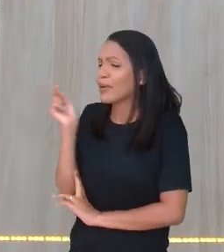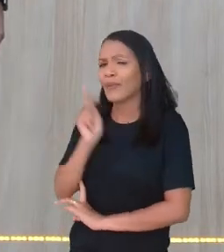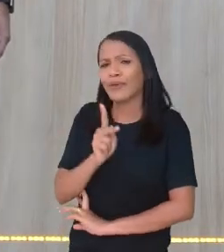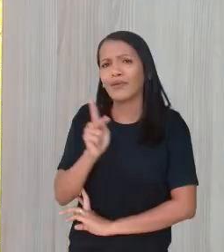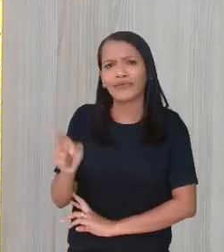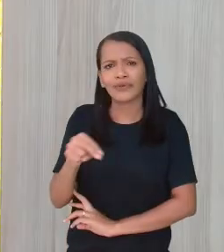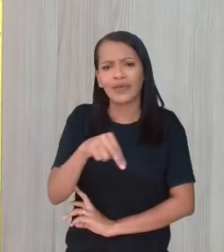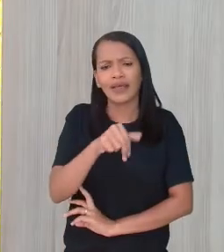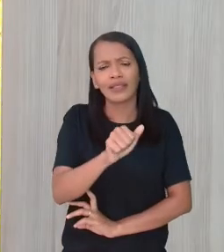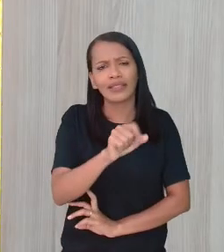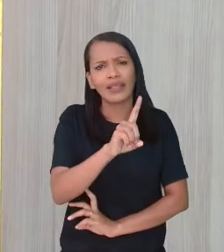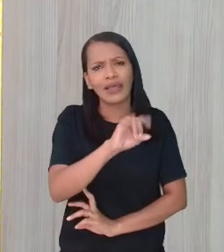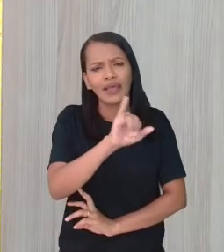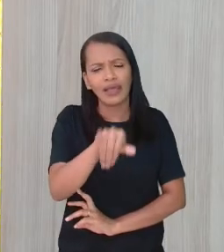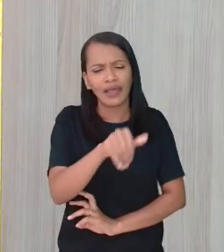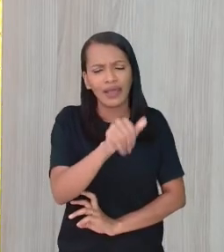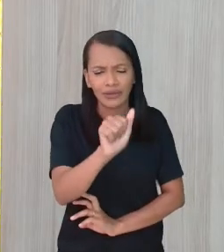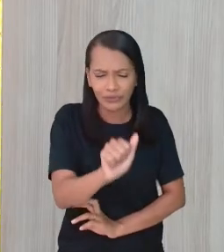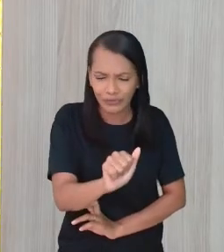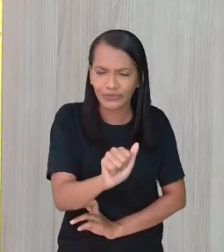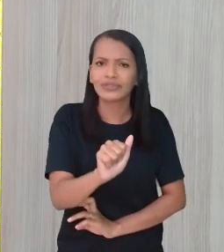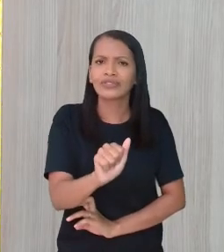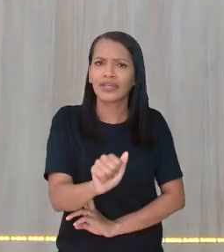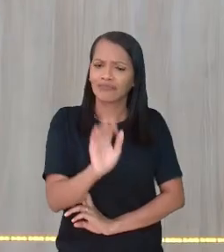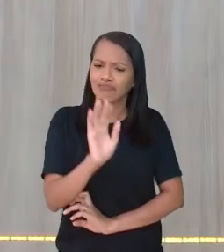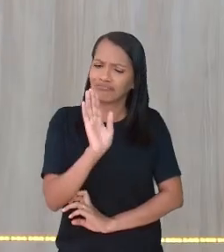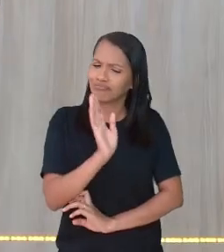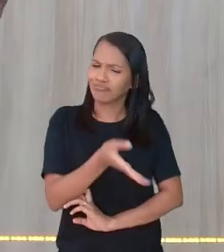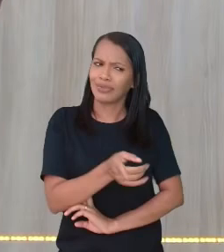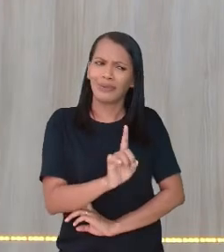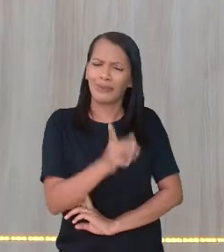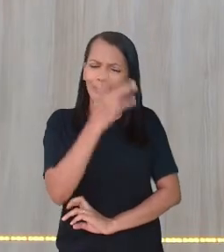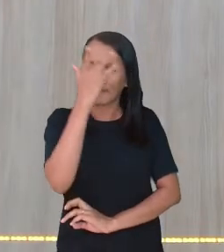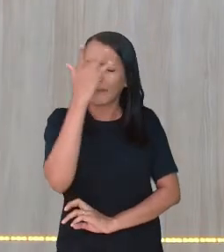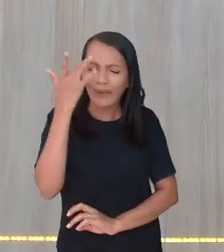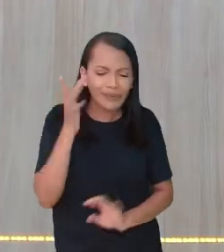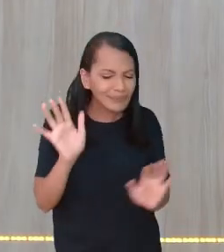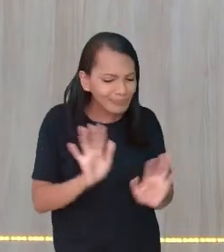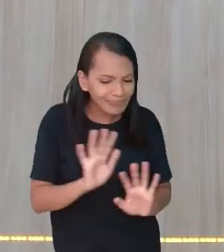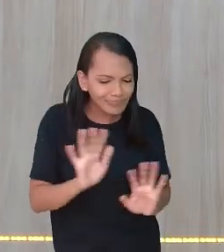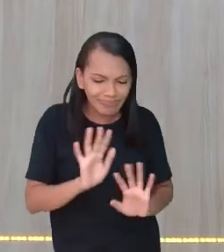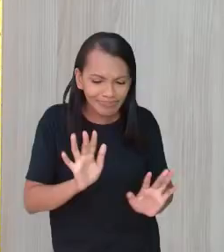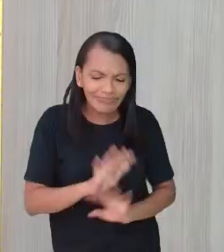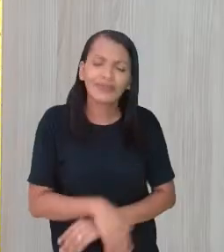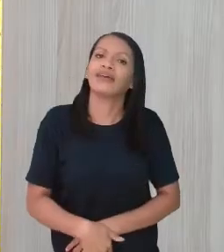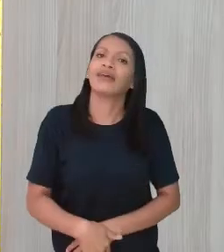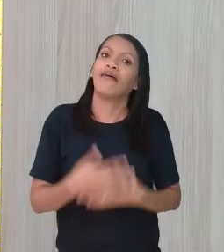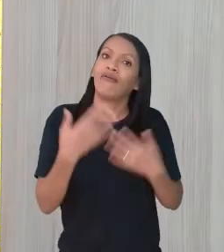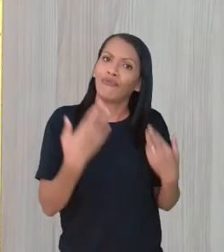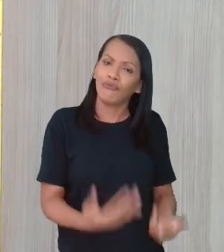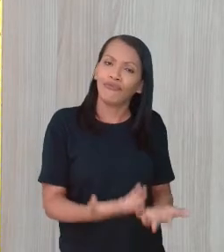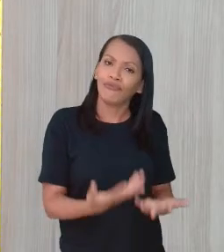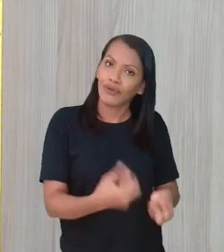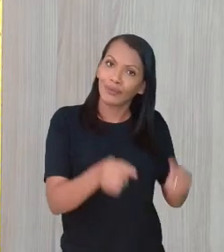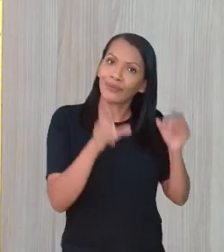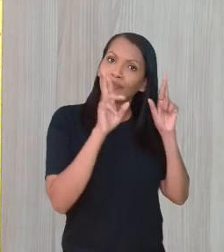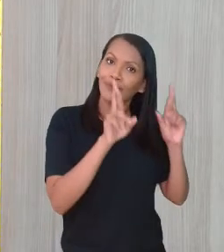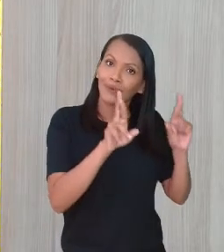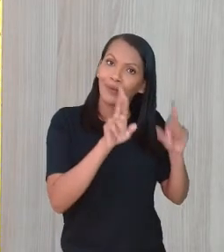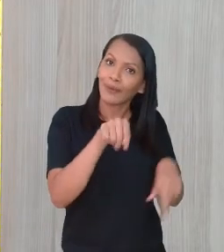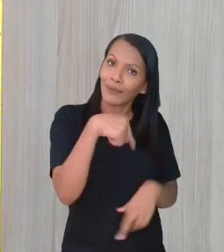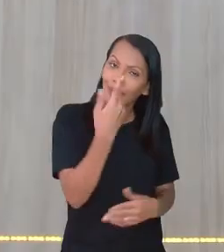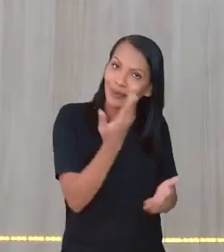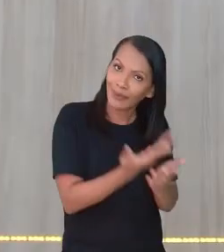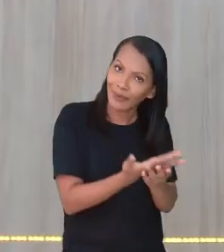gente? Ninguém entrou no chat, acredita? Mas vamos orar, torcer para que na próxima aula apareçam. Próxima